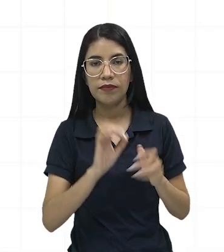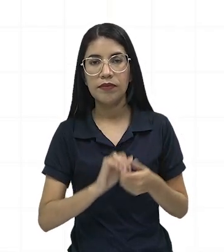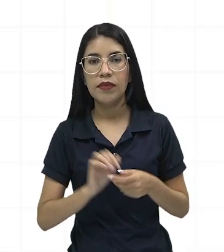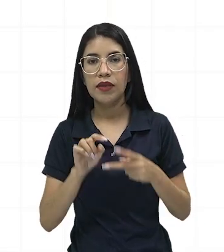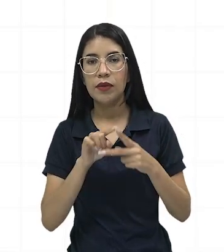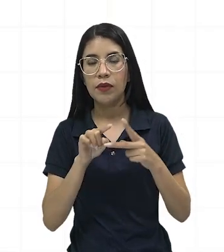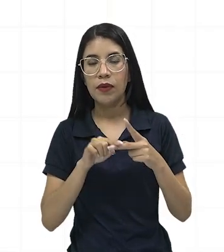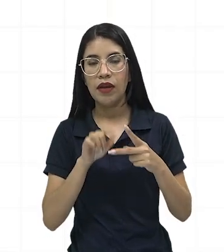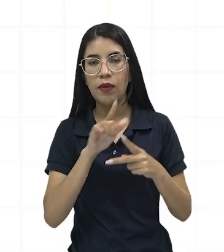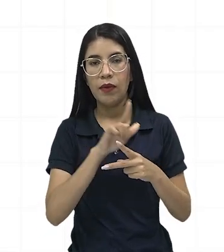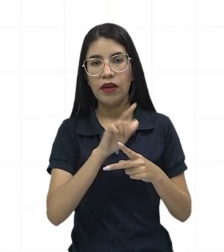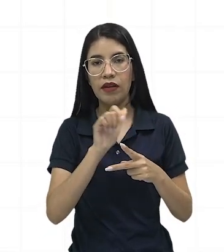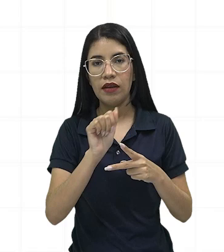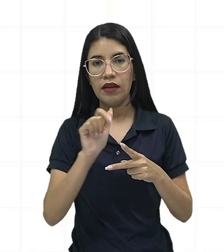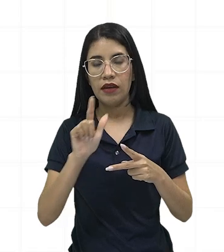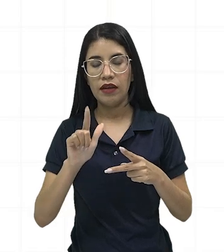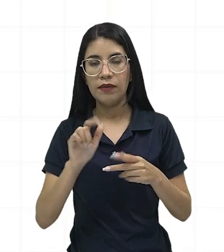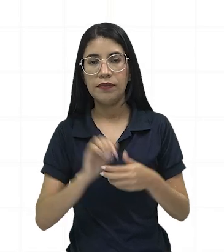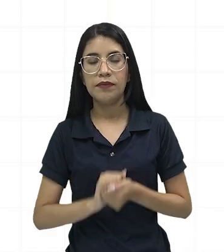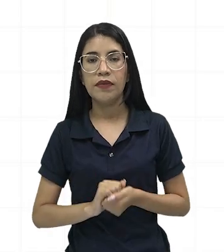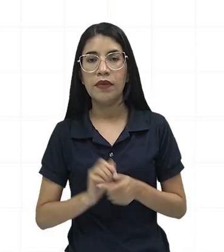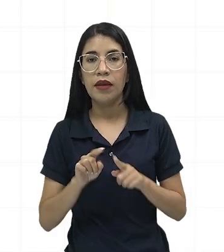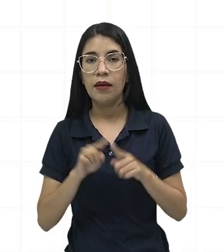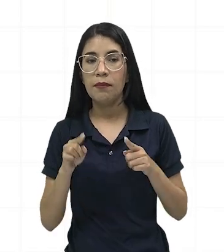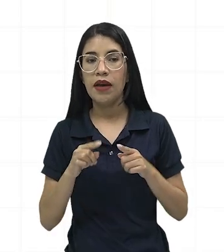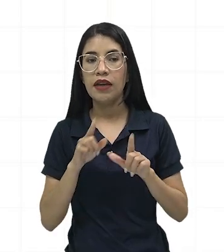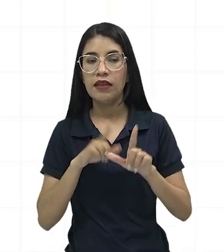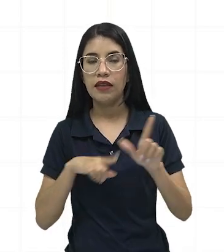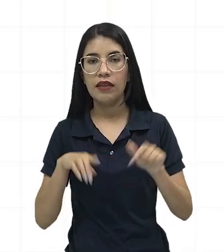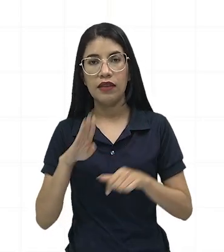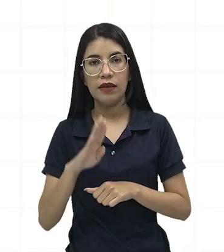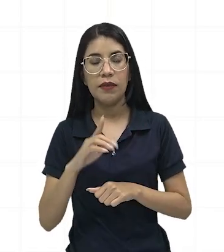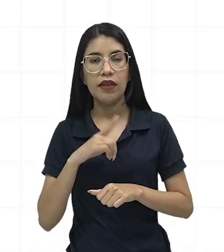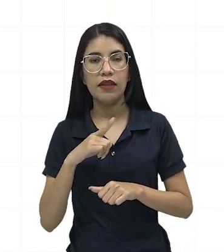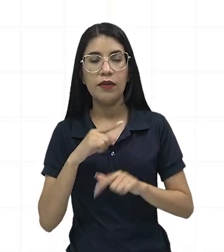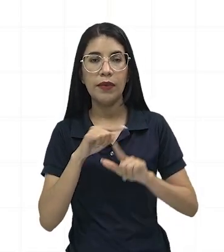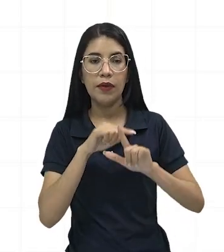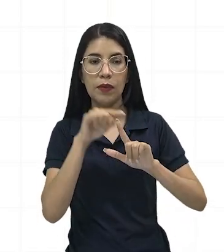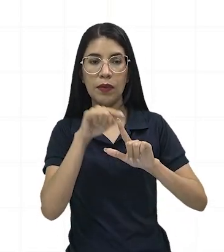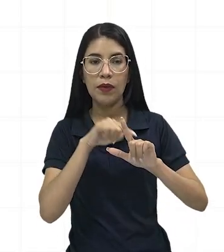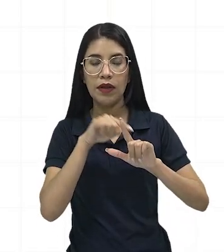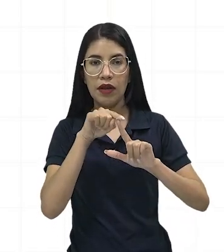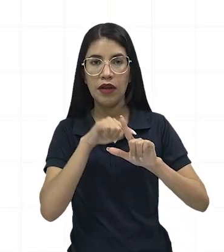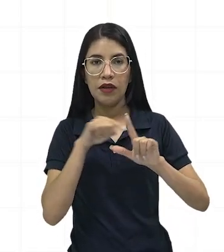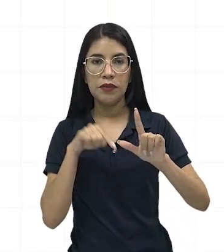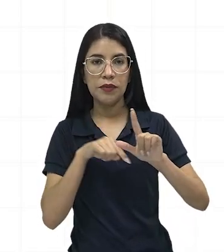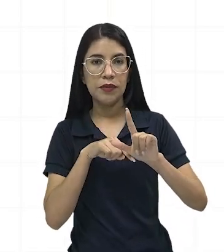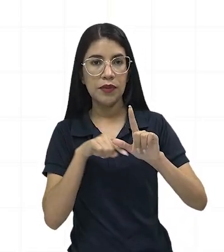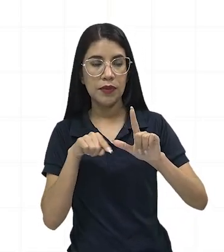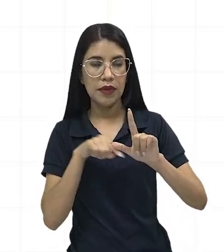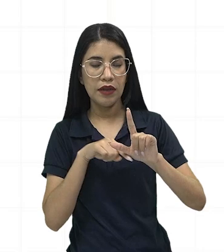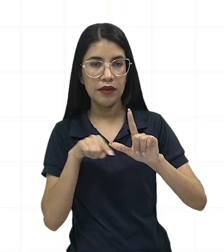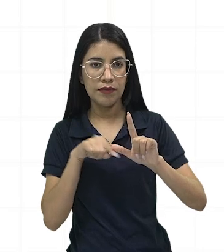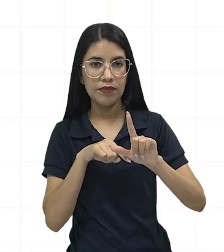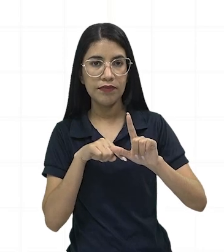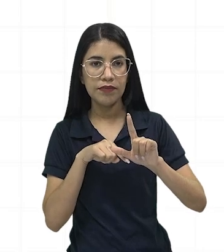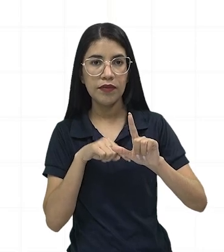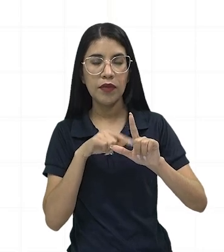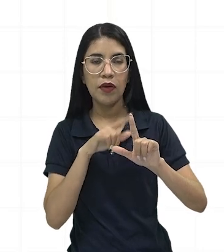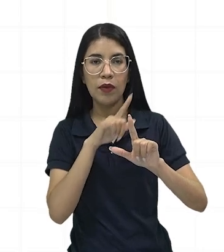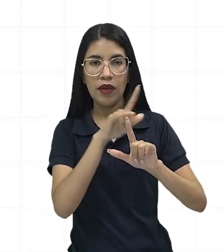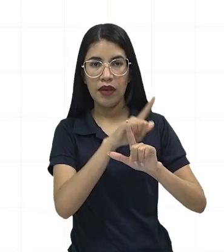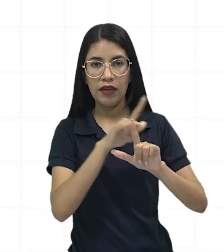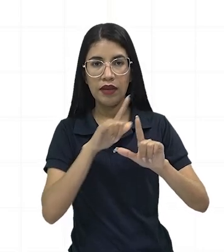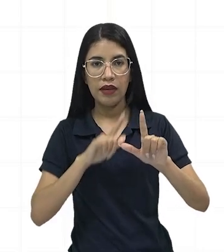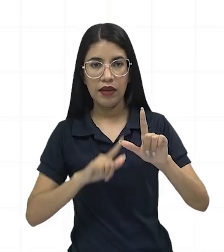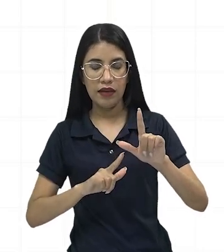lado. Nesse aqui, ó, eu tenho um lado e o outro lado, ó, L,